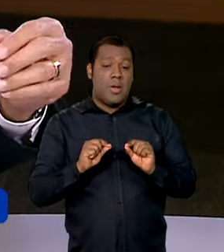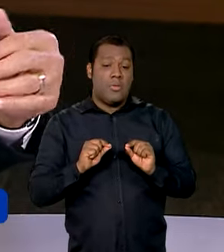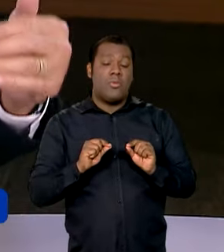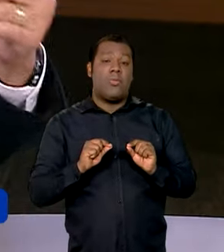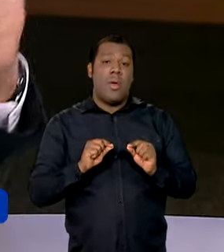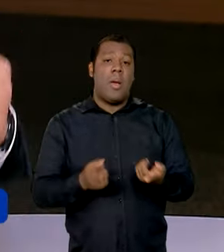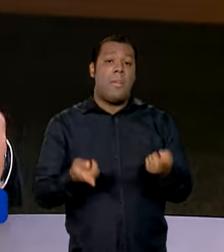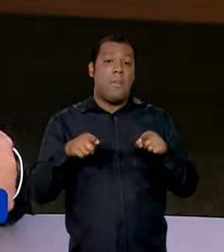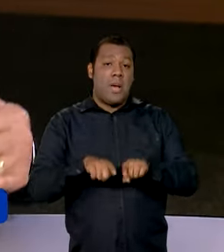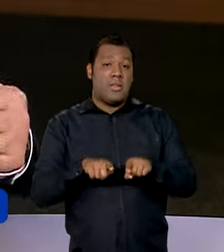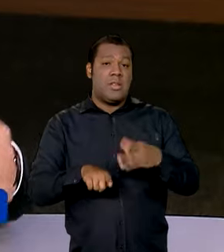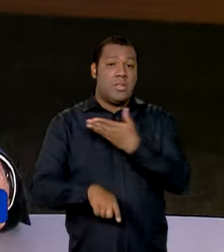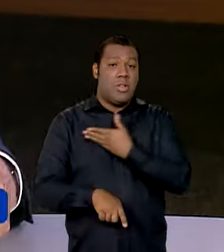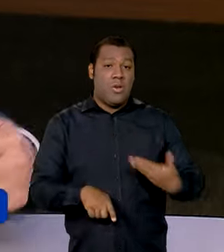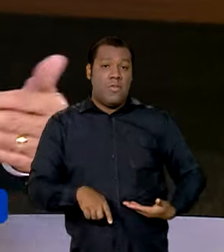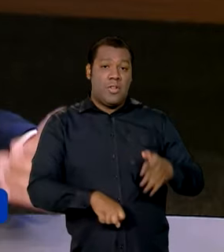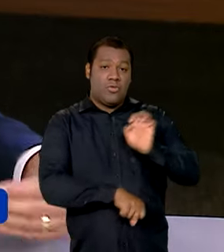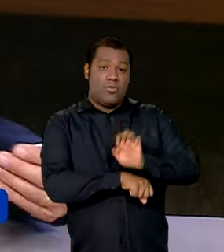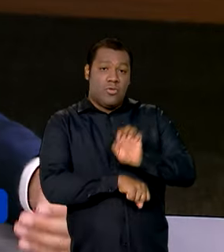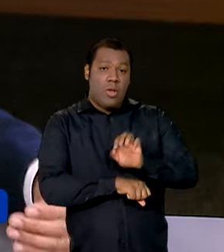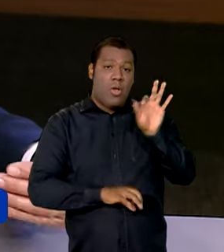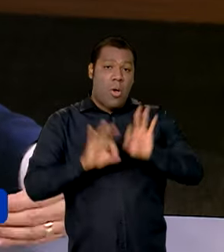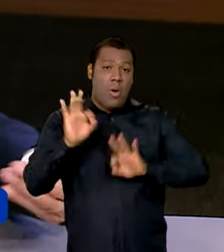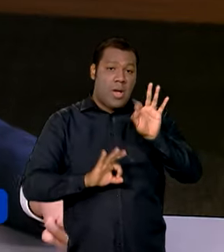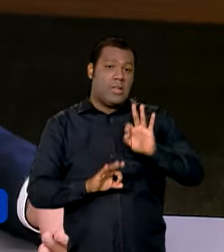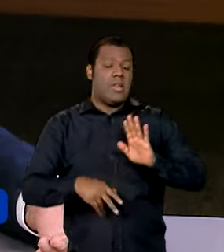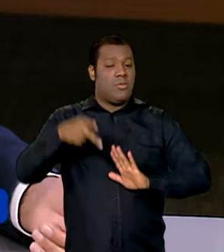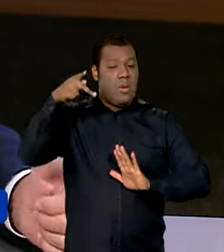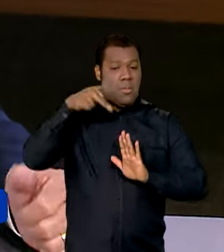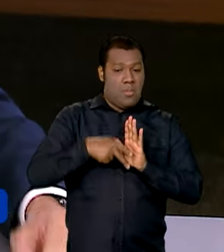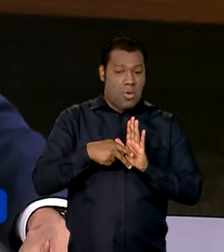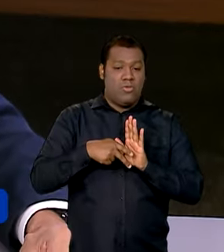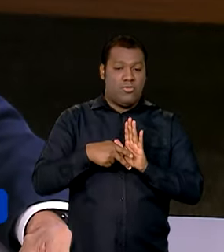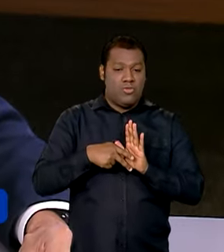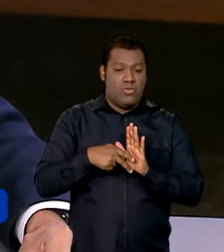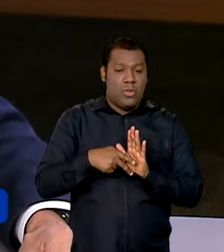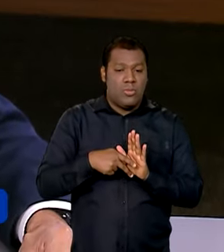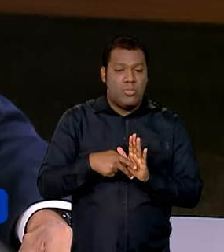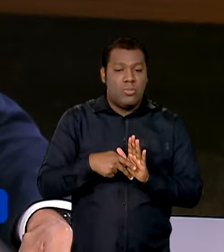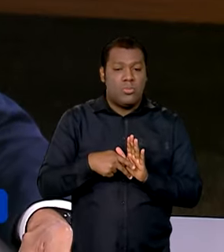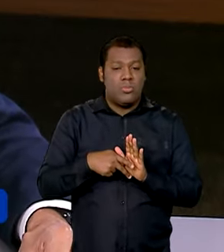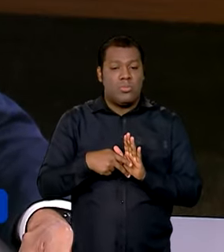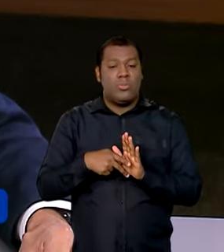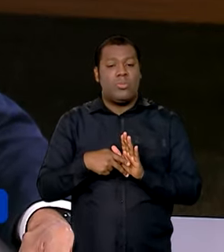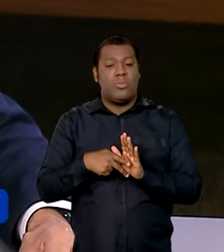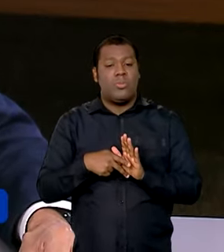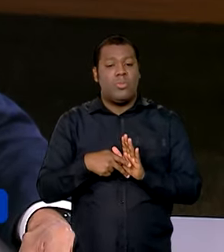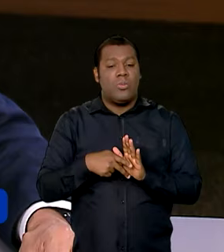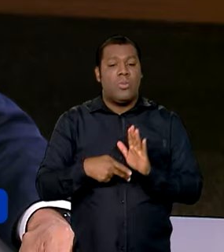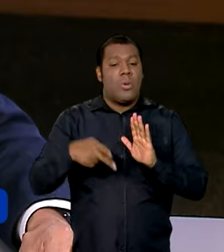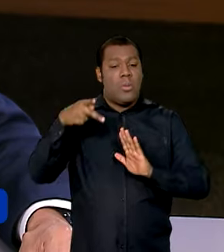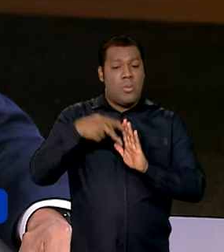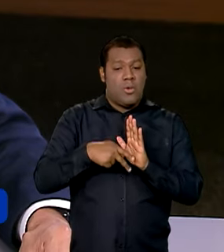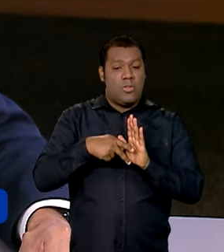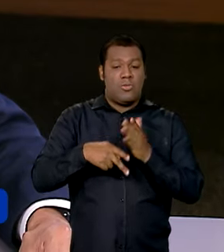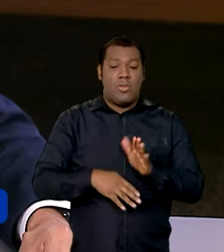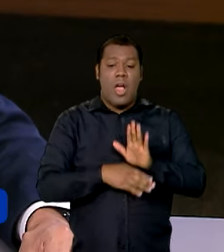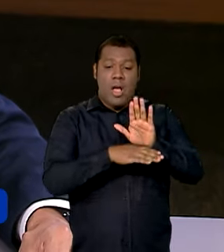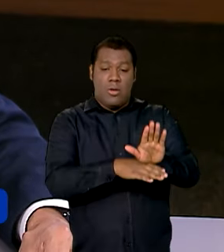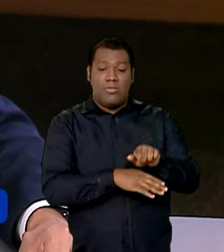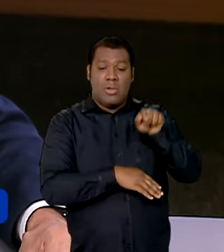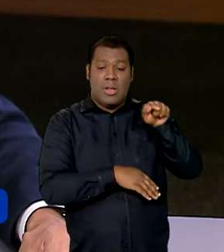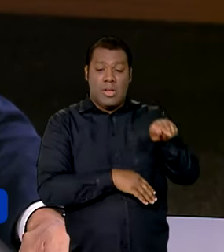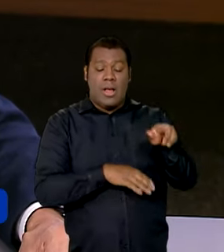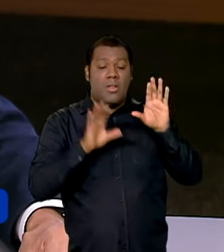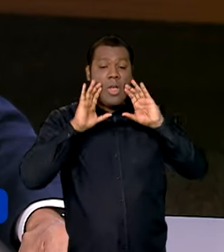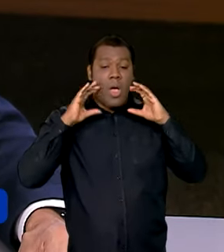estaduais e estrutura programas com uma rota de integração nacional eh envolvendo essas comunidades locais